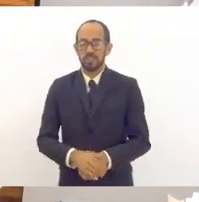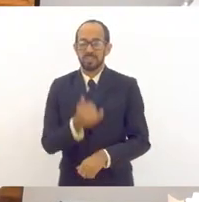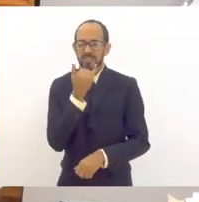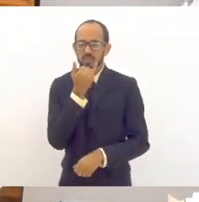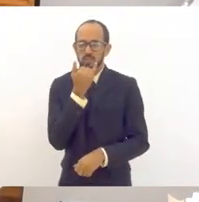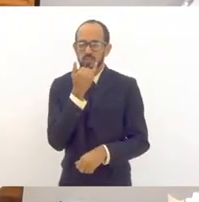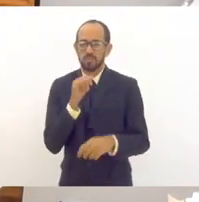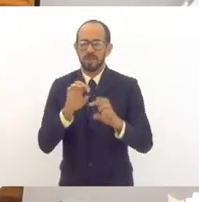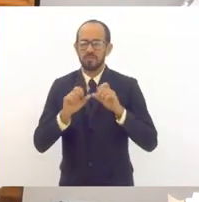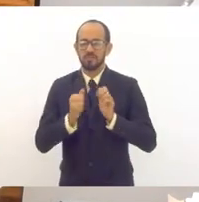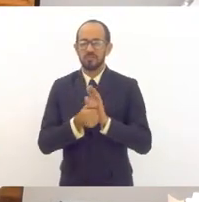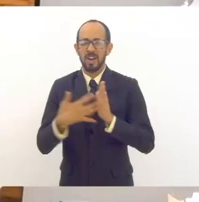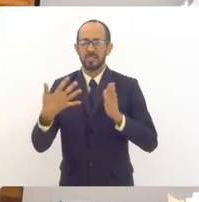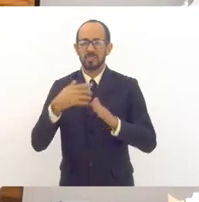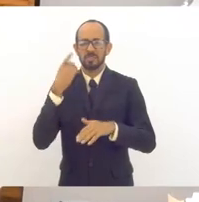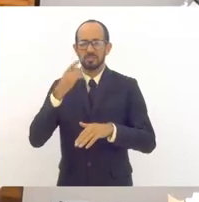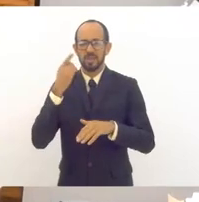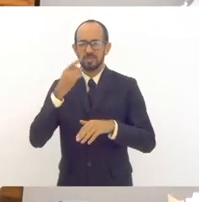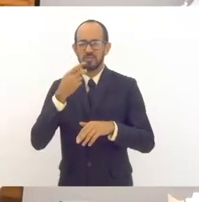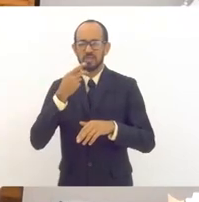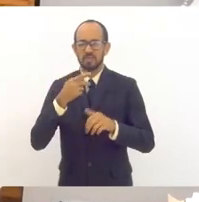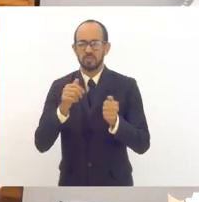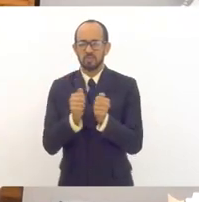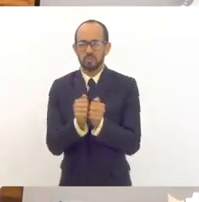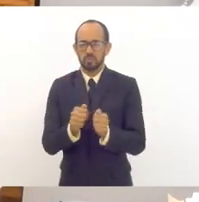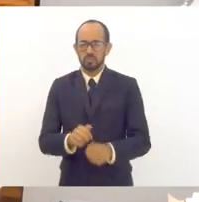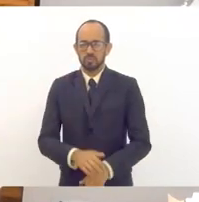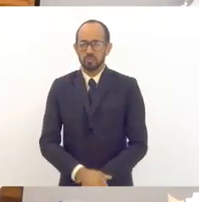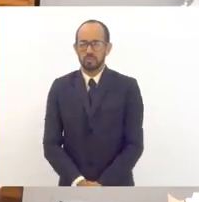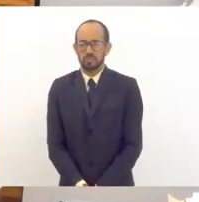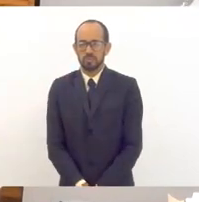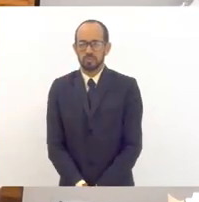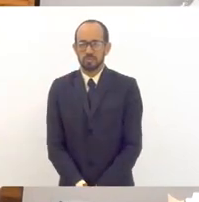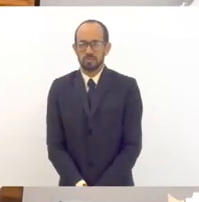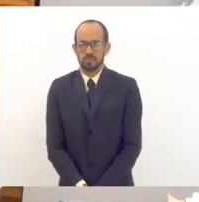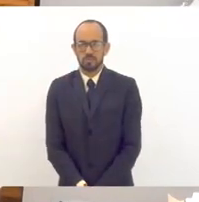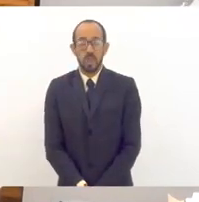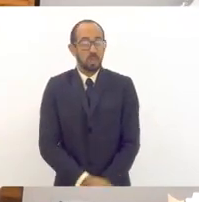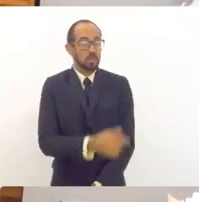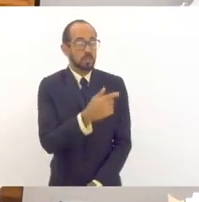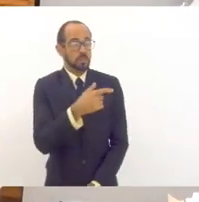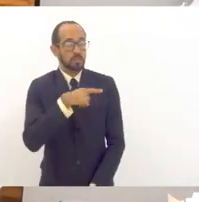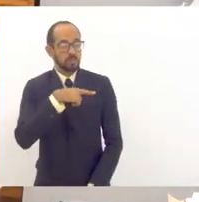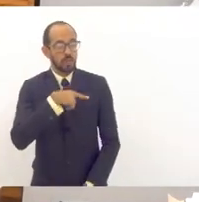pode questionado a redução só tem só 22 questionamentos